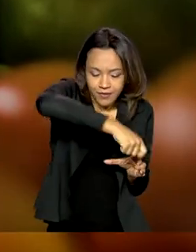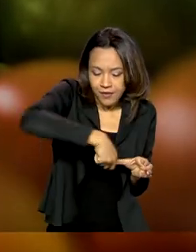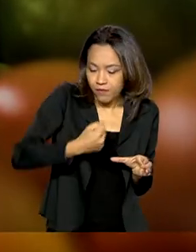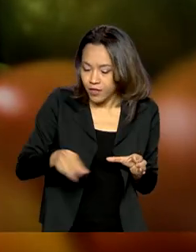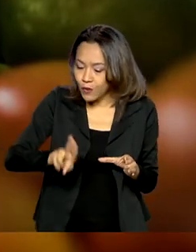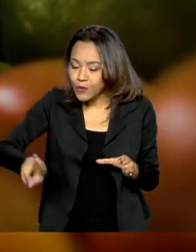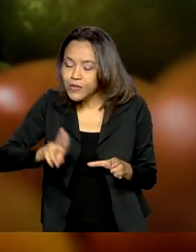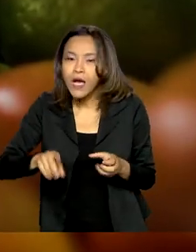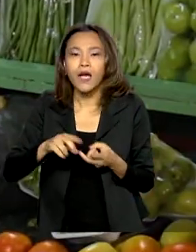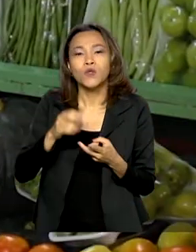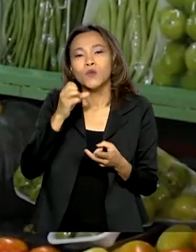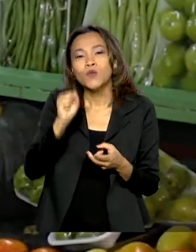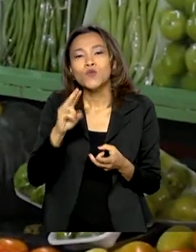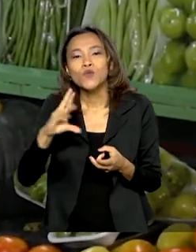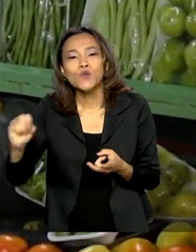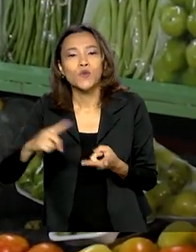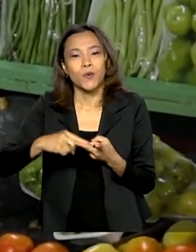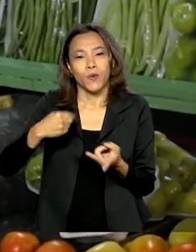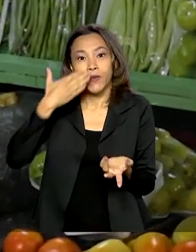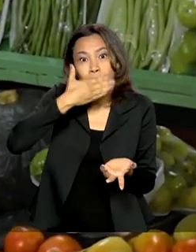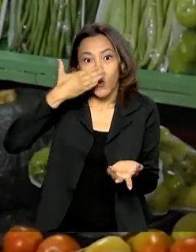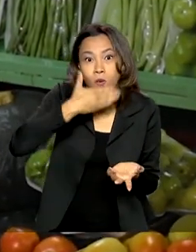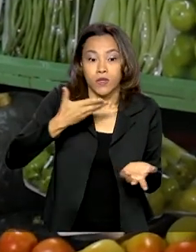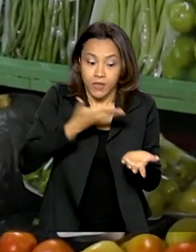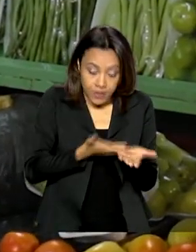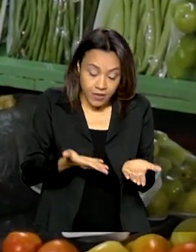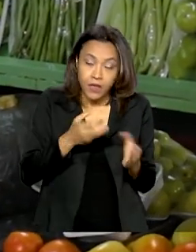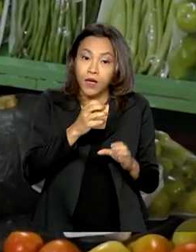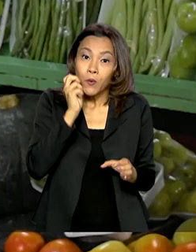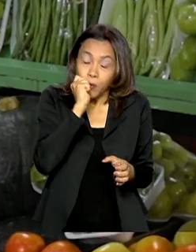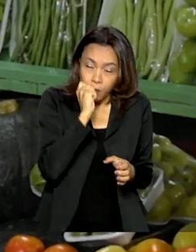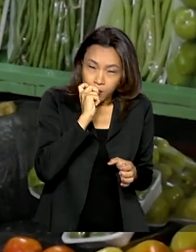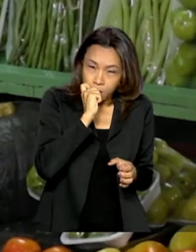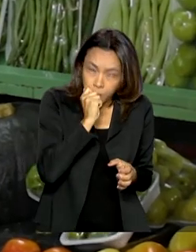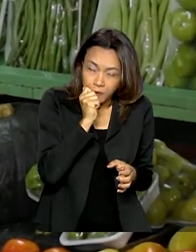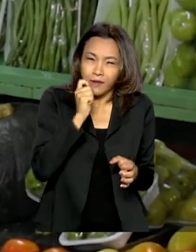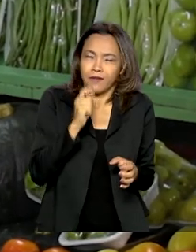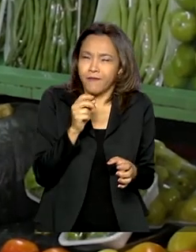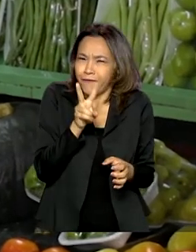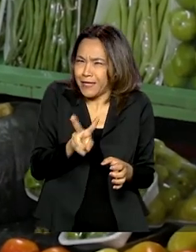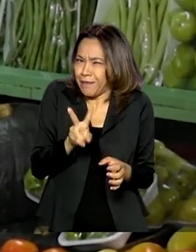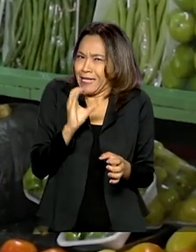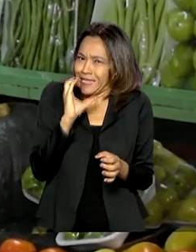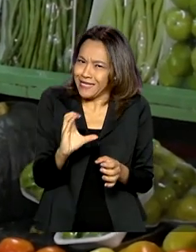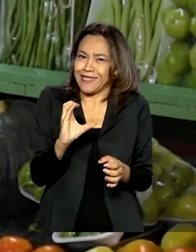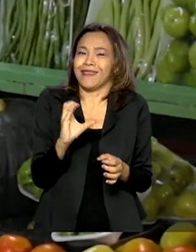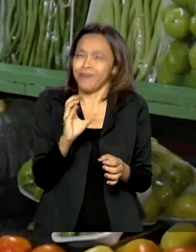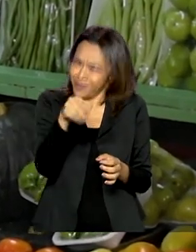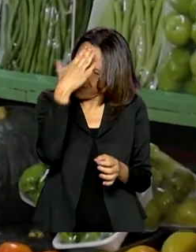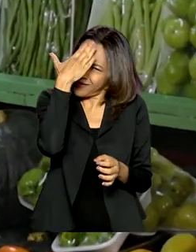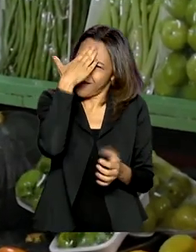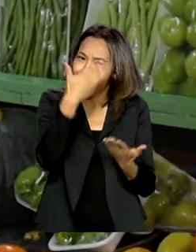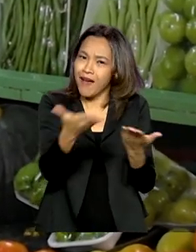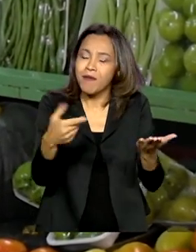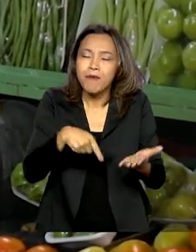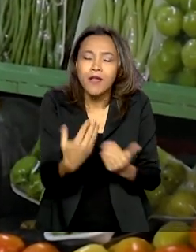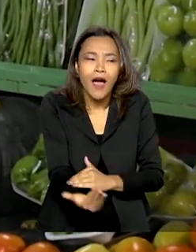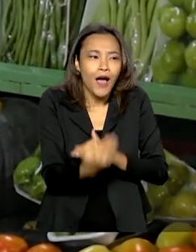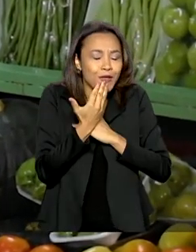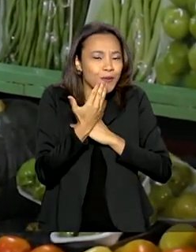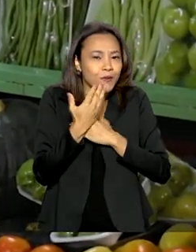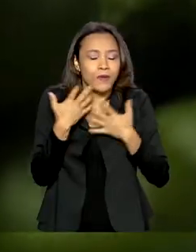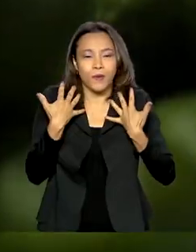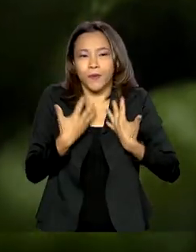temperos, sucos e doces. Limão tem muita vitamina C, como todo mundo já sabe, mas os benefícios dele são